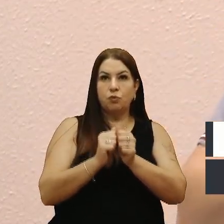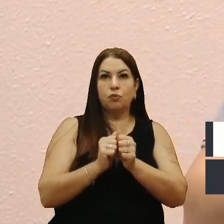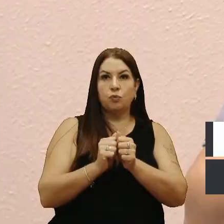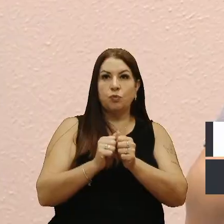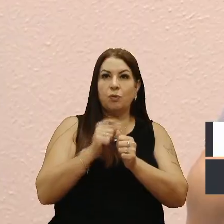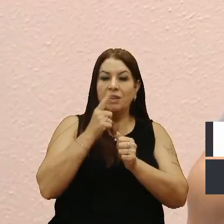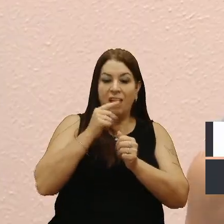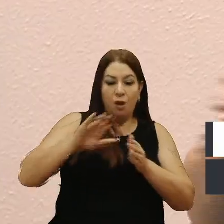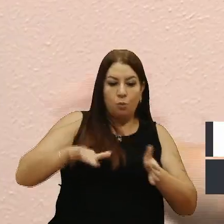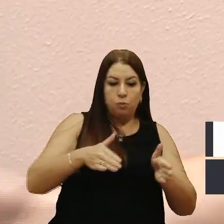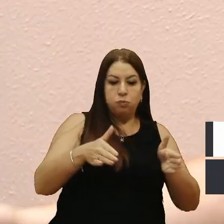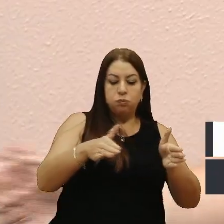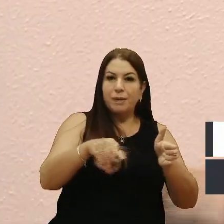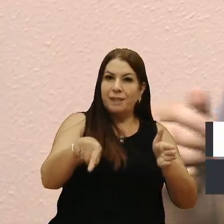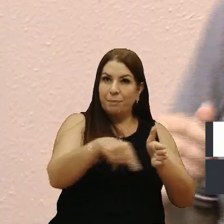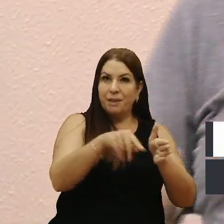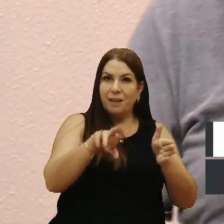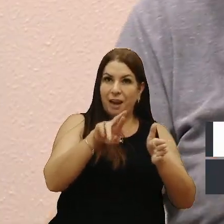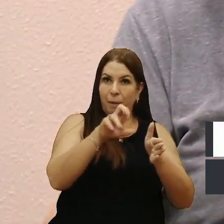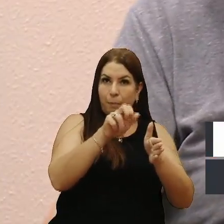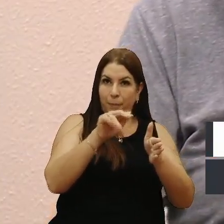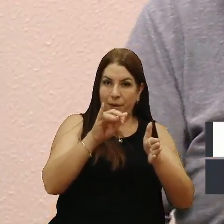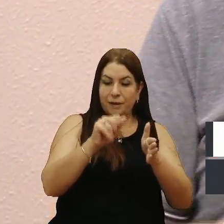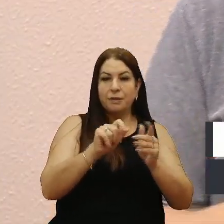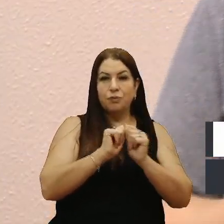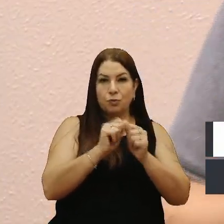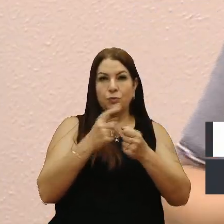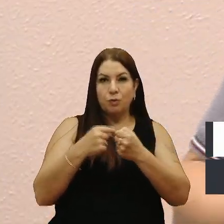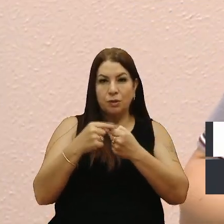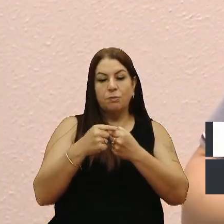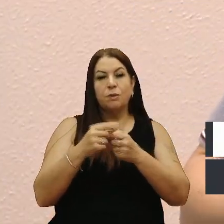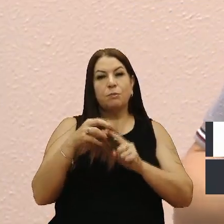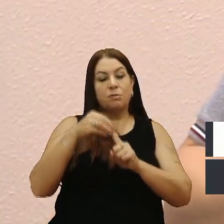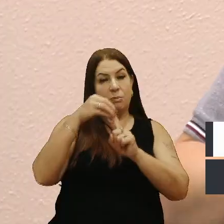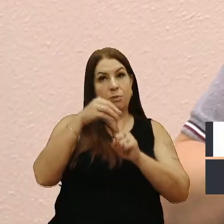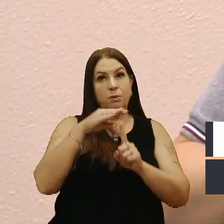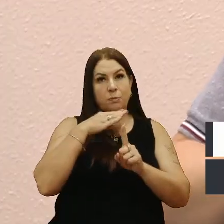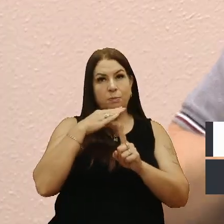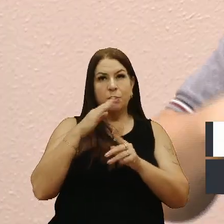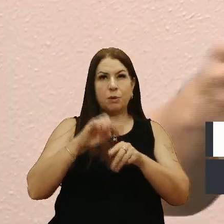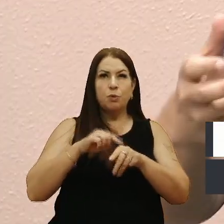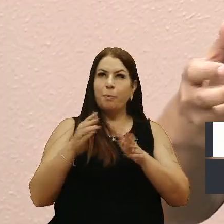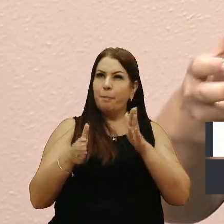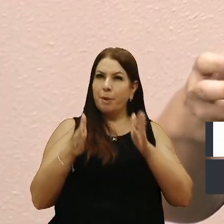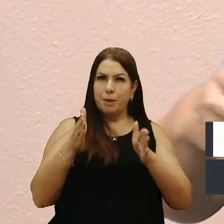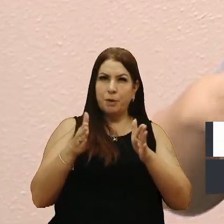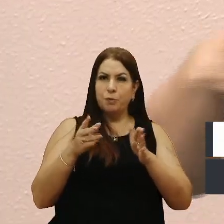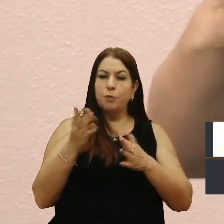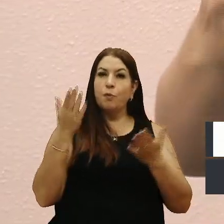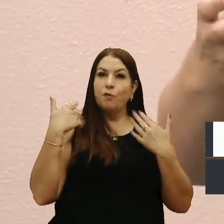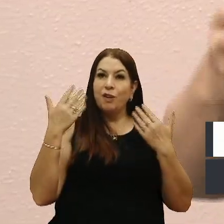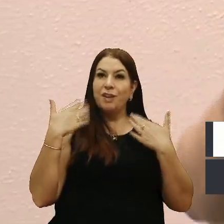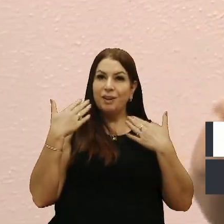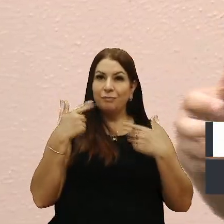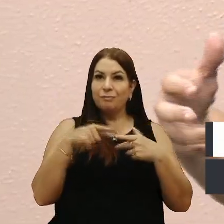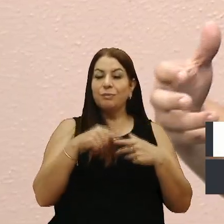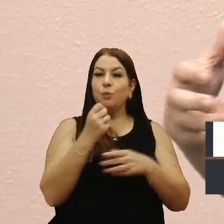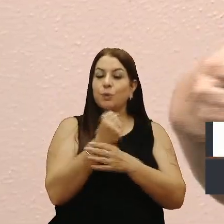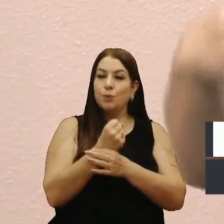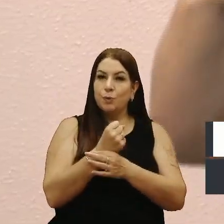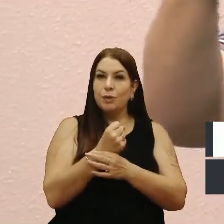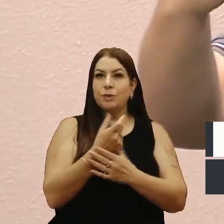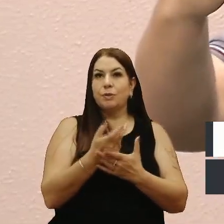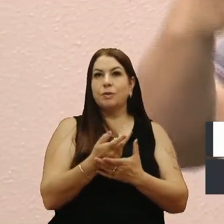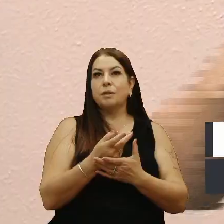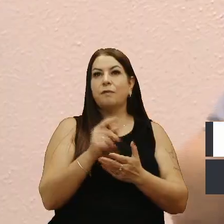represas do município e principalmente, vereador Bortola, no período de verão com a segurança, né?